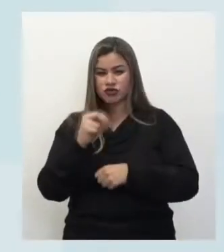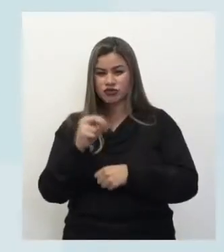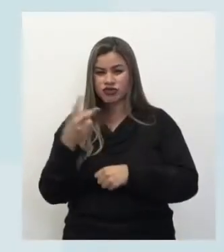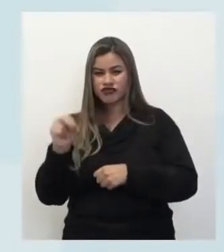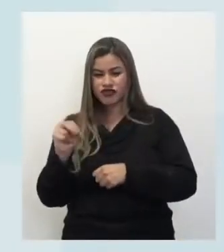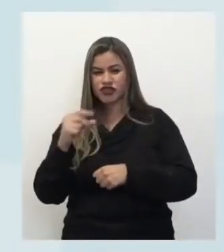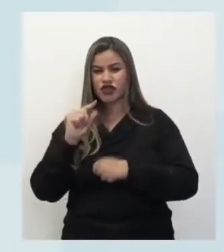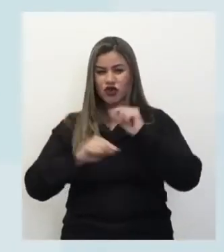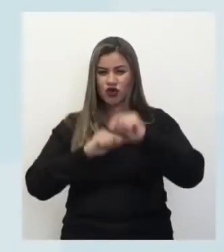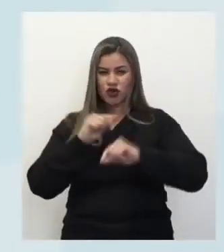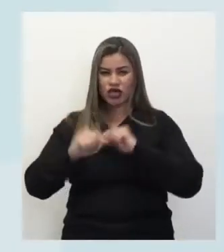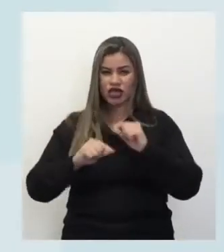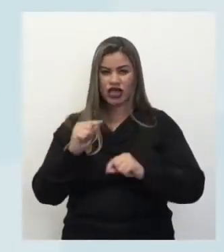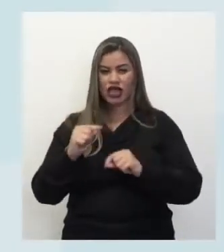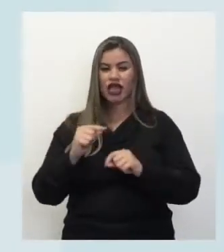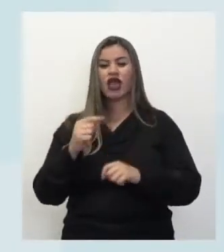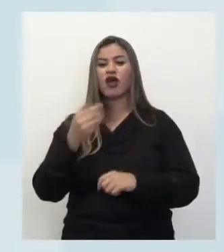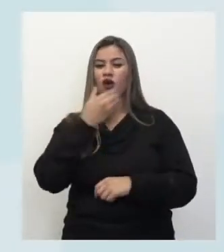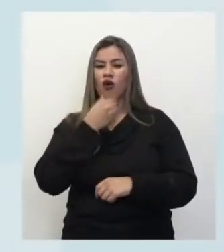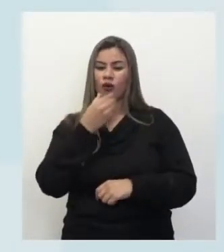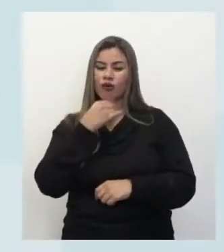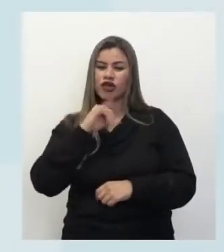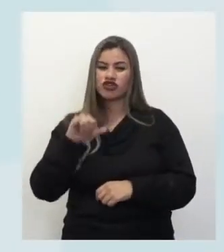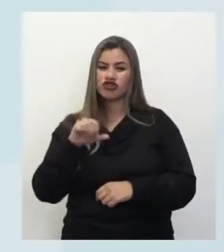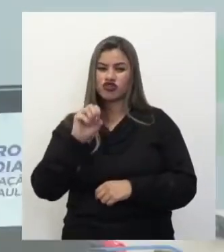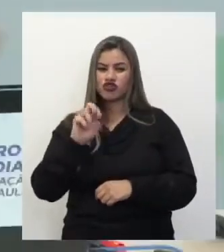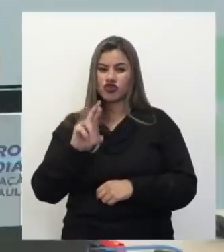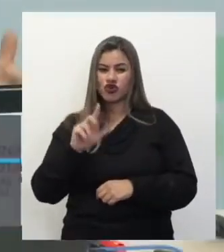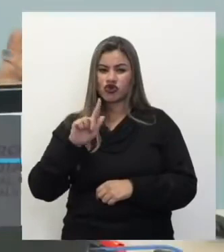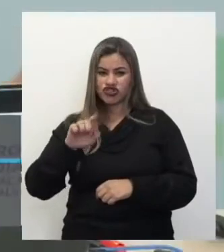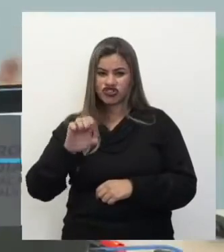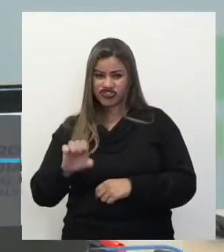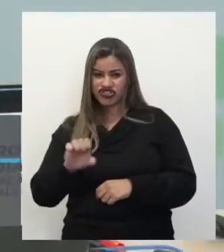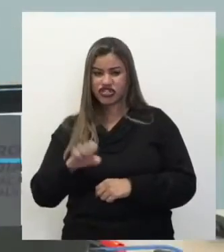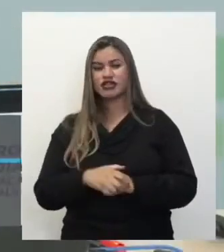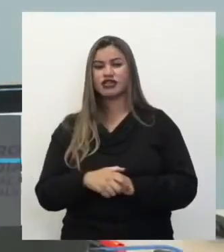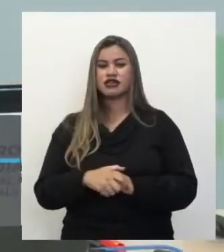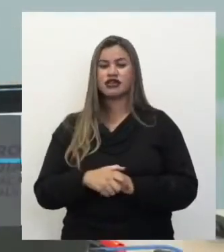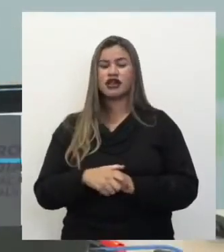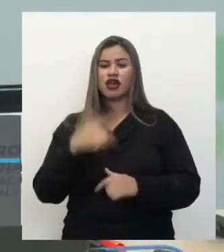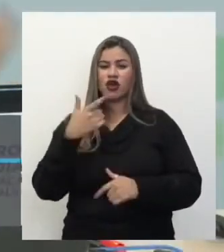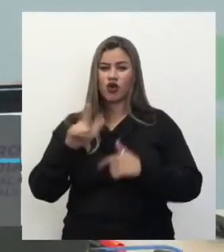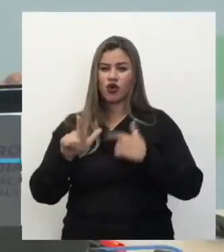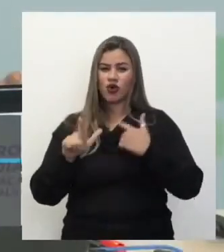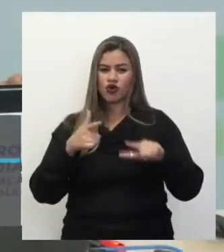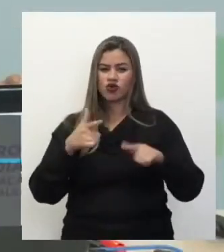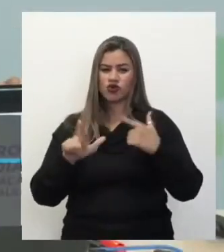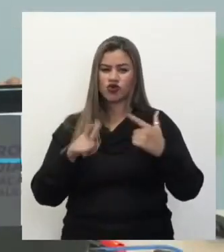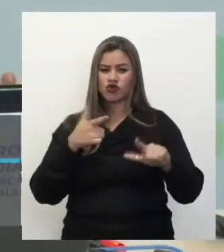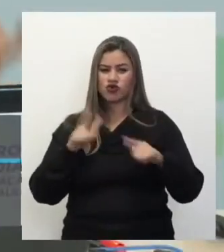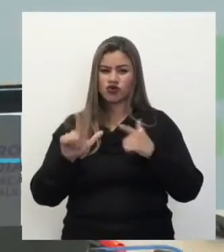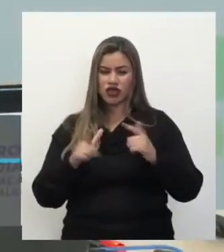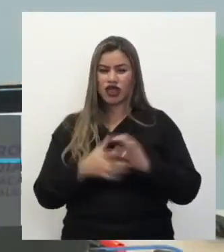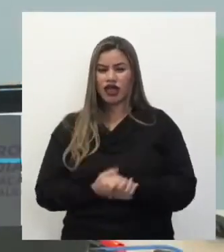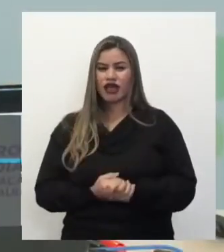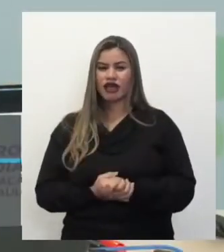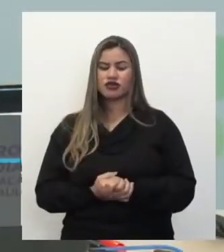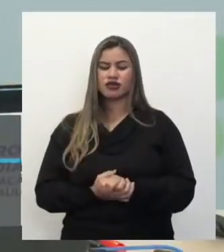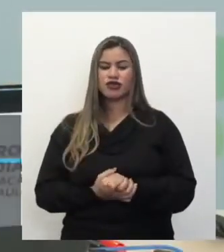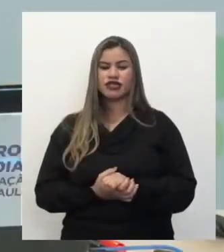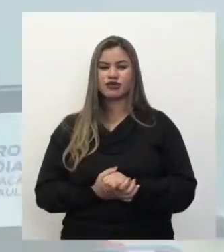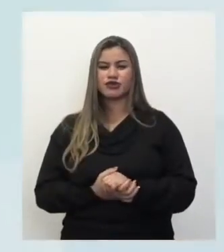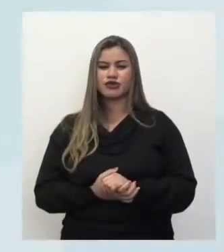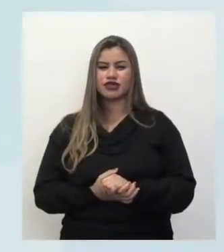memória? O assassinato do George Floyd. Mas tantos outros depois que a mídia também trouxe, não é? Então, a